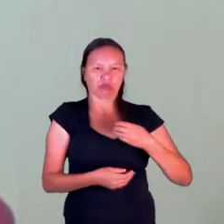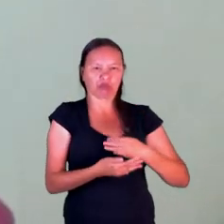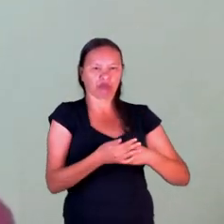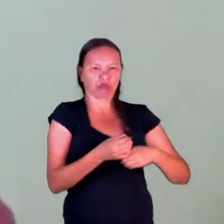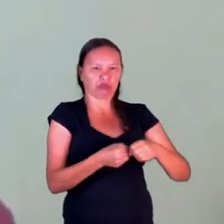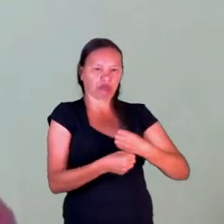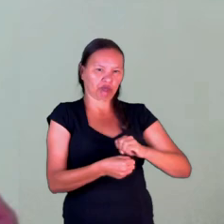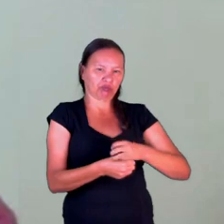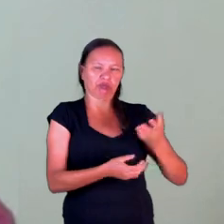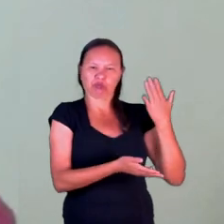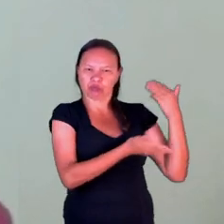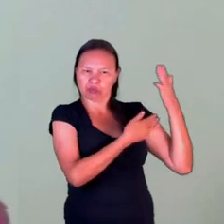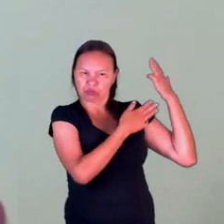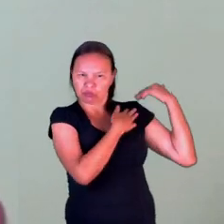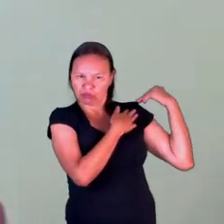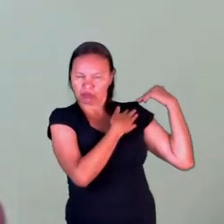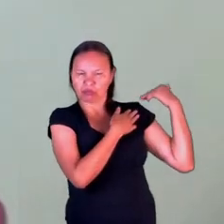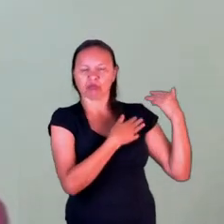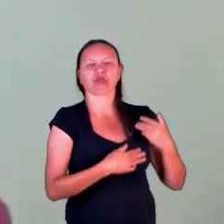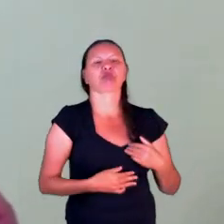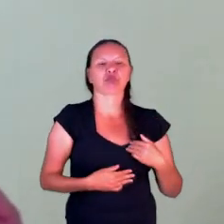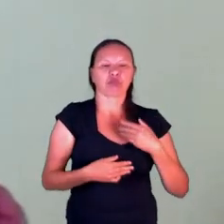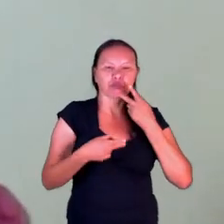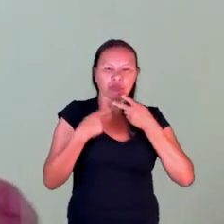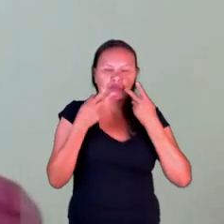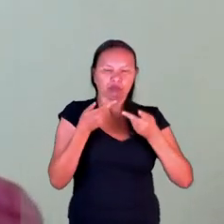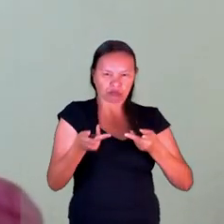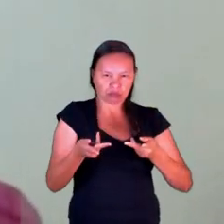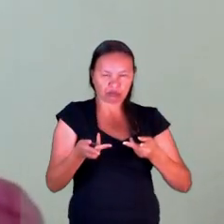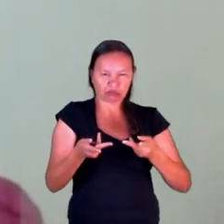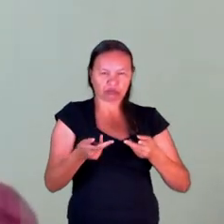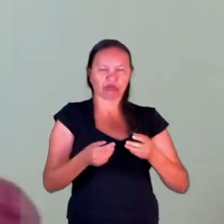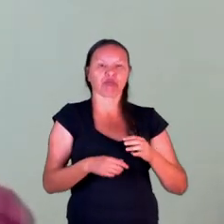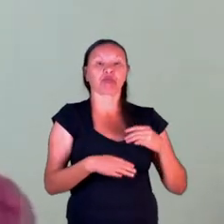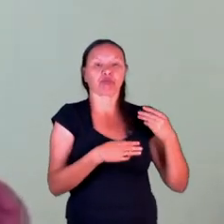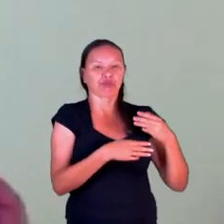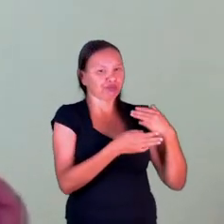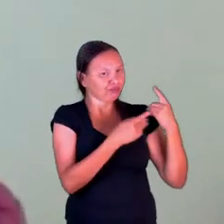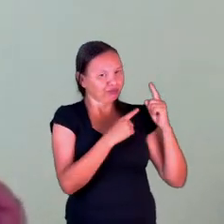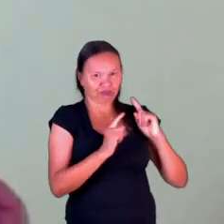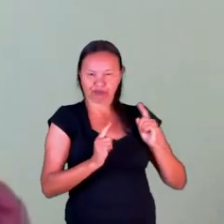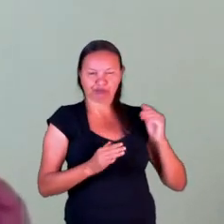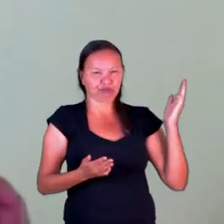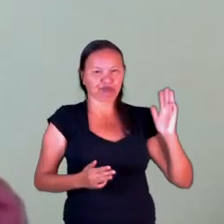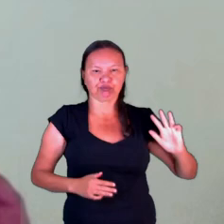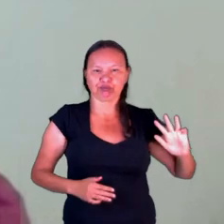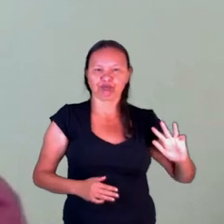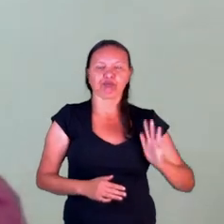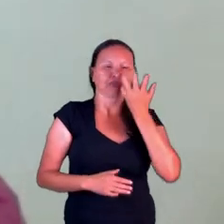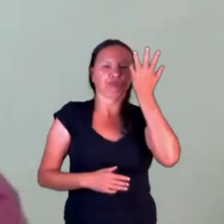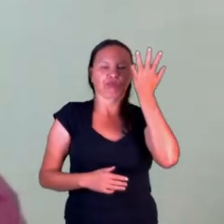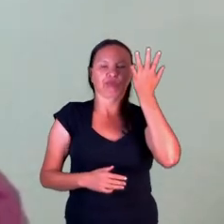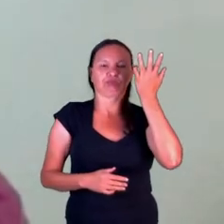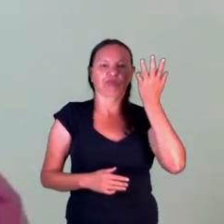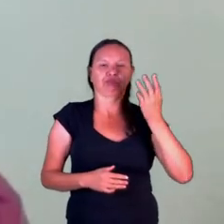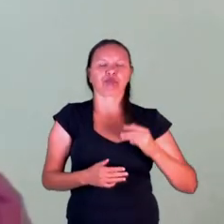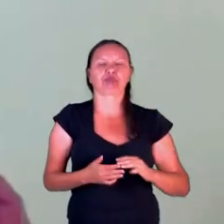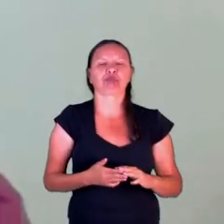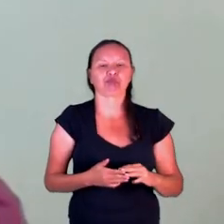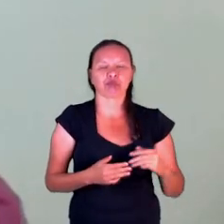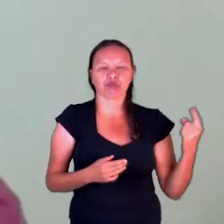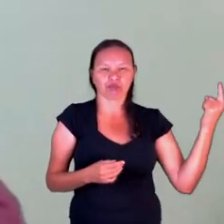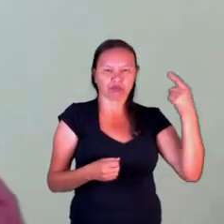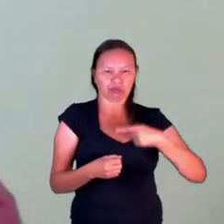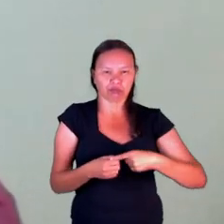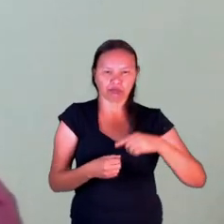eh que merece sem mencionados apenas como algo que não deva ocorrer novamente né E aí eh nos veio